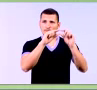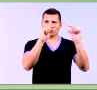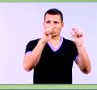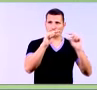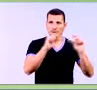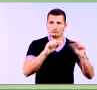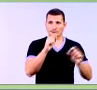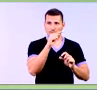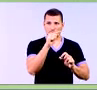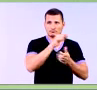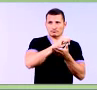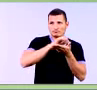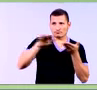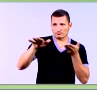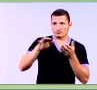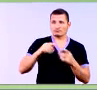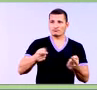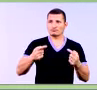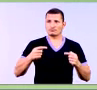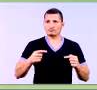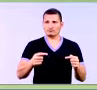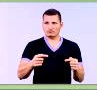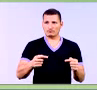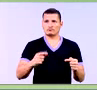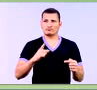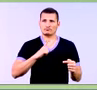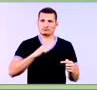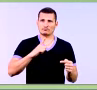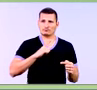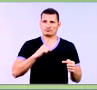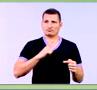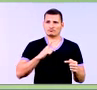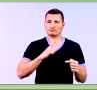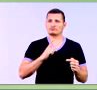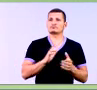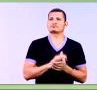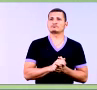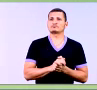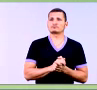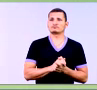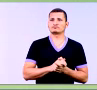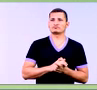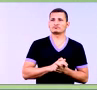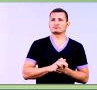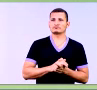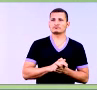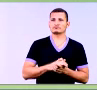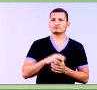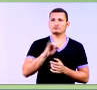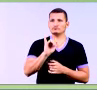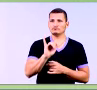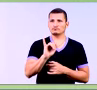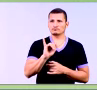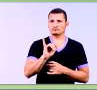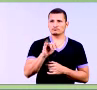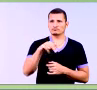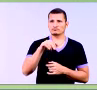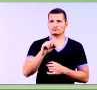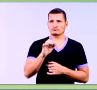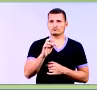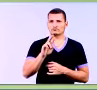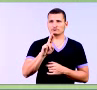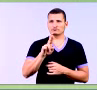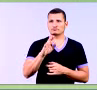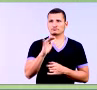formulário. Logo abaixo, nós temos a instrução SQL, a instrução da linguagem SQL, que